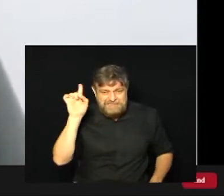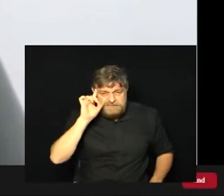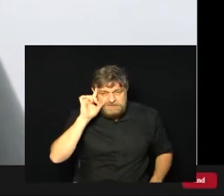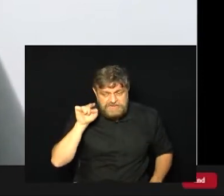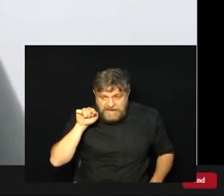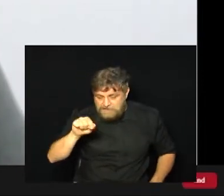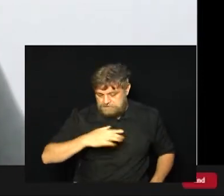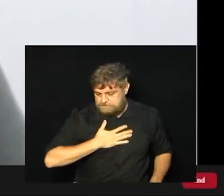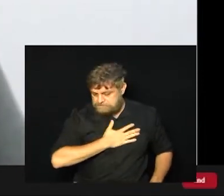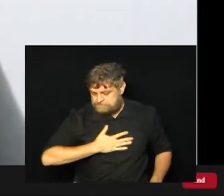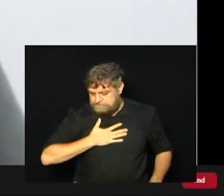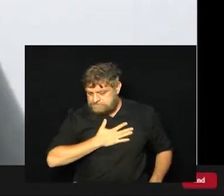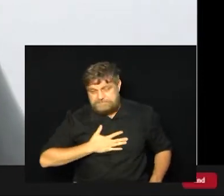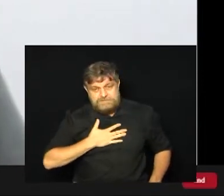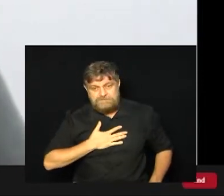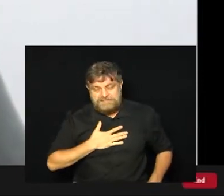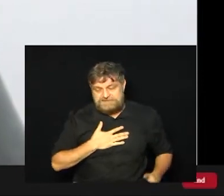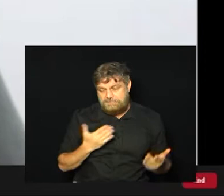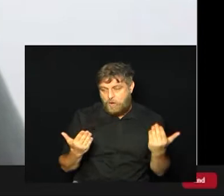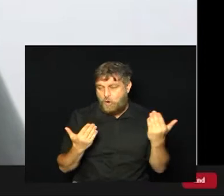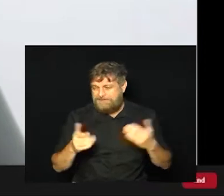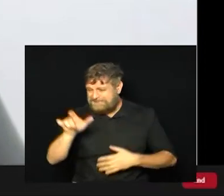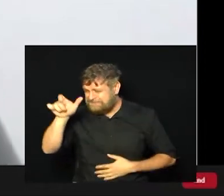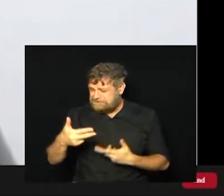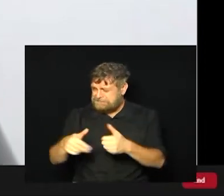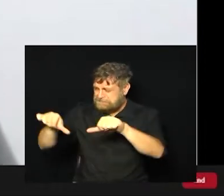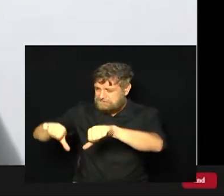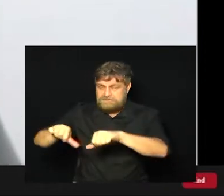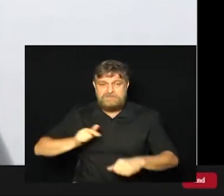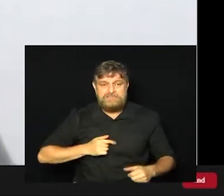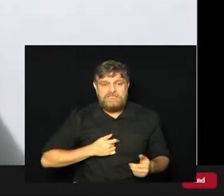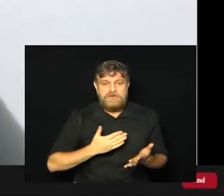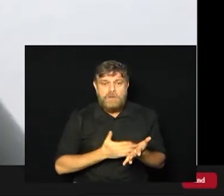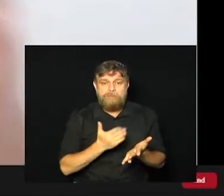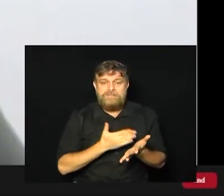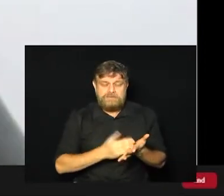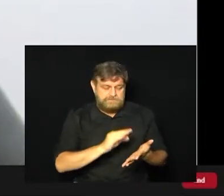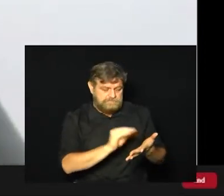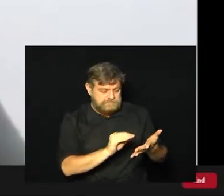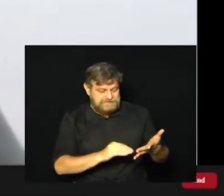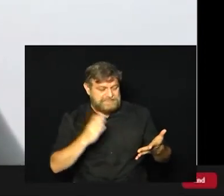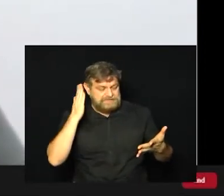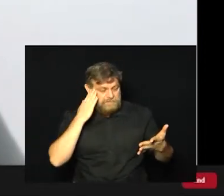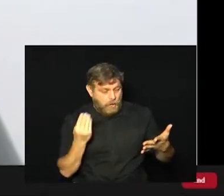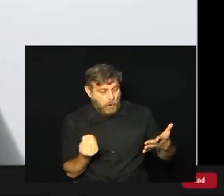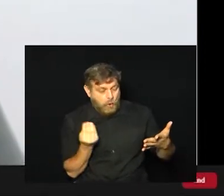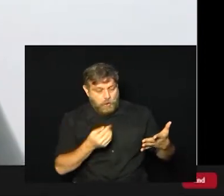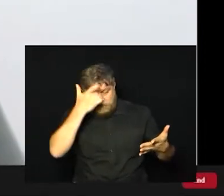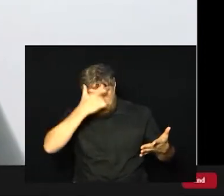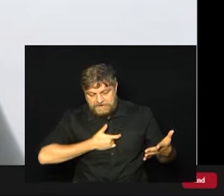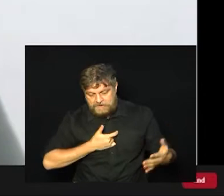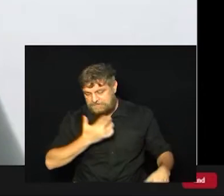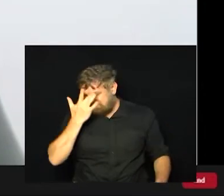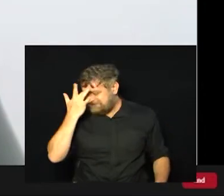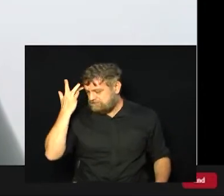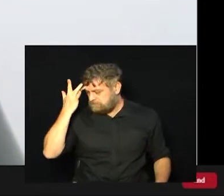deixa bem e o que não te deixa bem, já tem um excelente manual, Gabriel, para saber como é que eu vou manter a minha